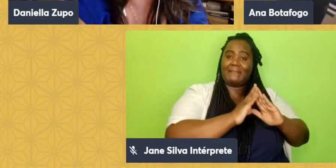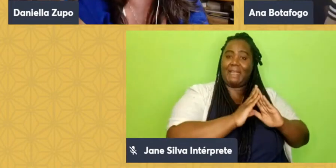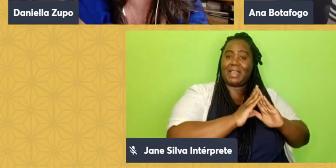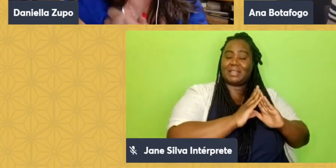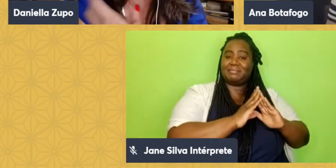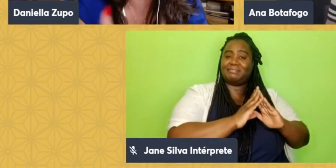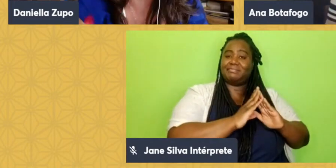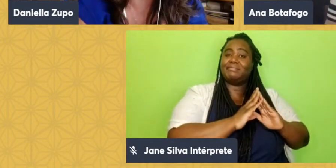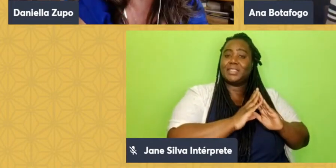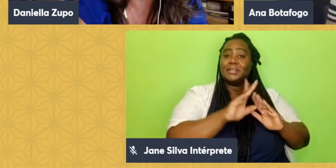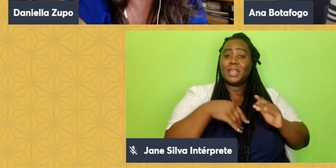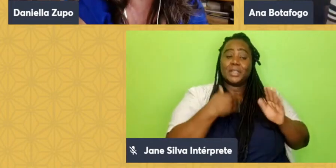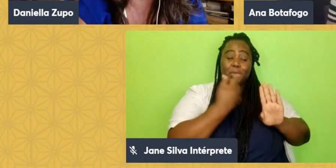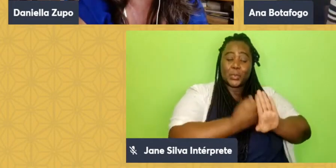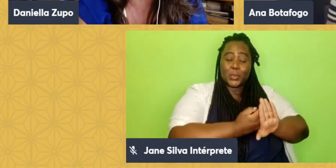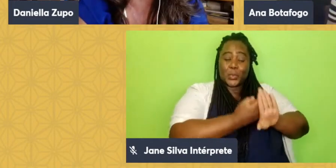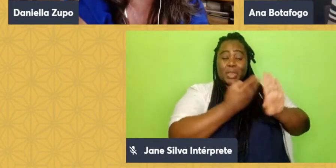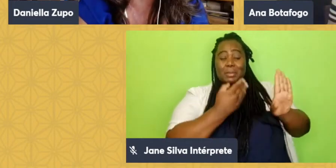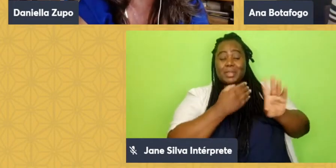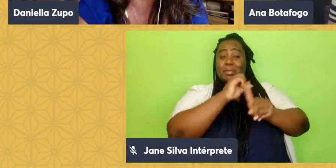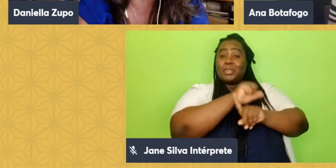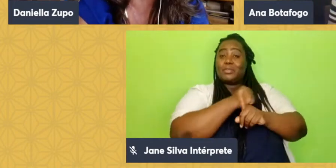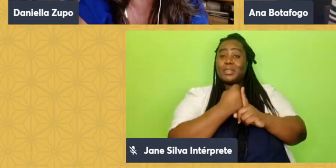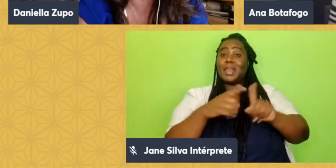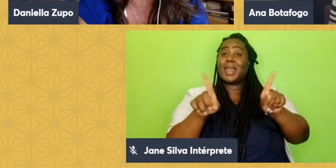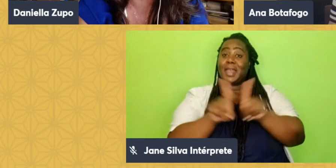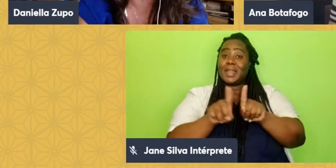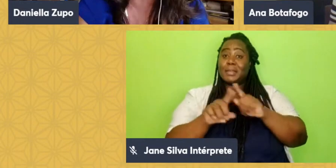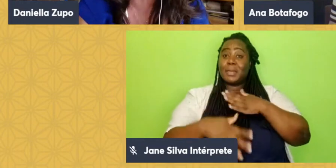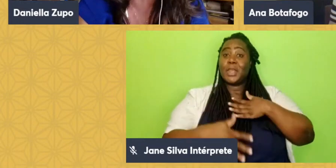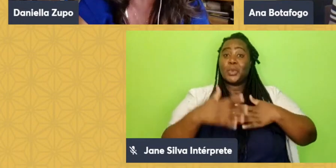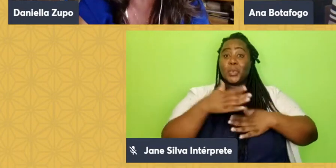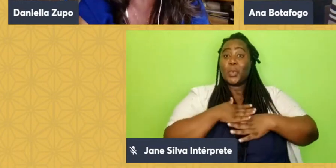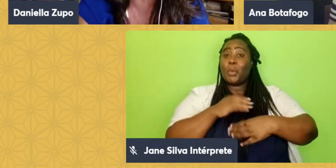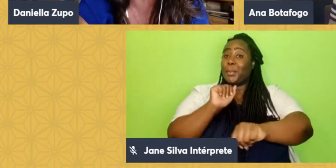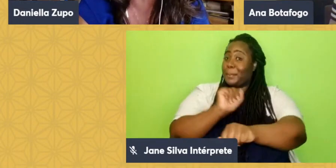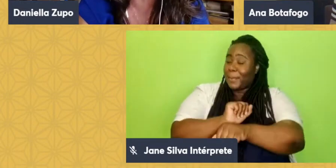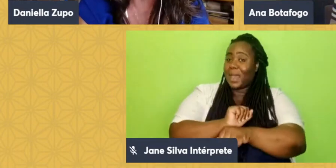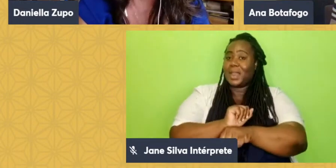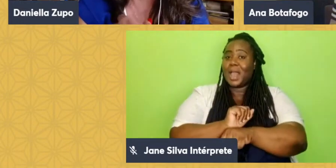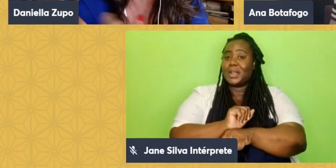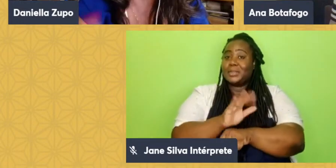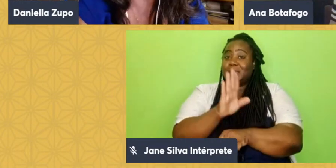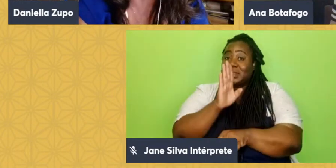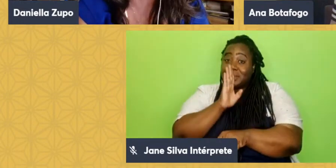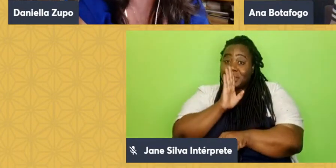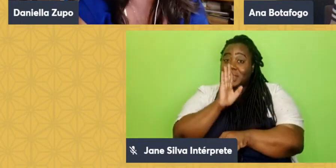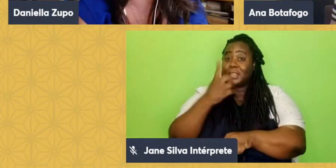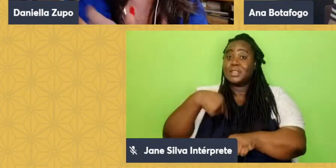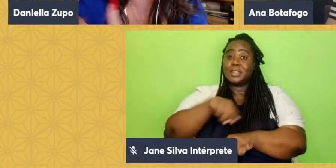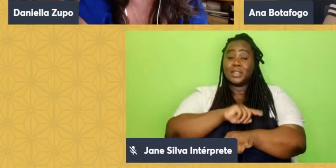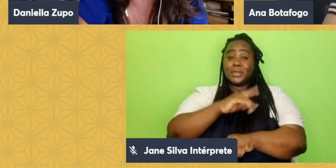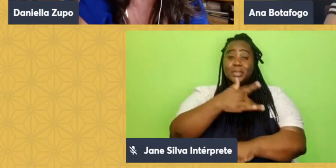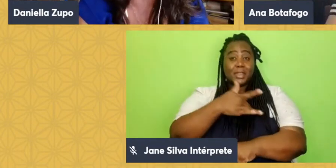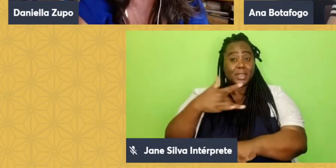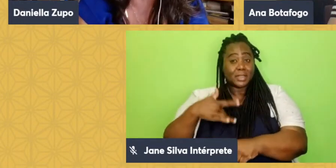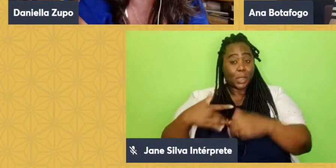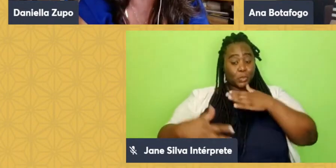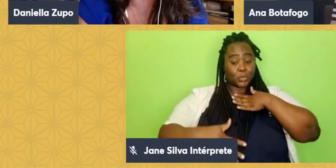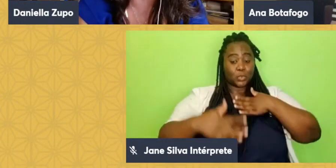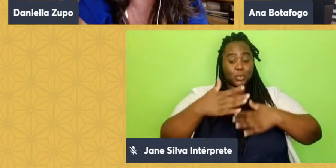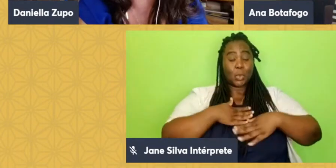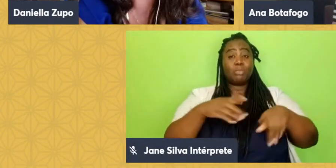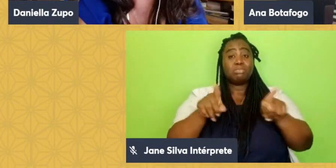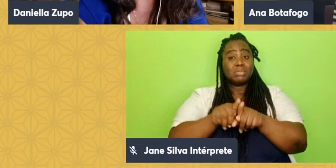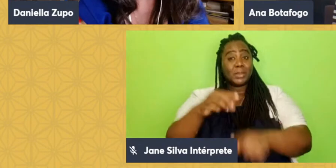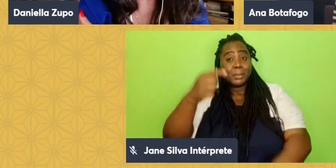ciência deve ter isolamento social e dessa e desses corpos parados na e silenciadas na nossa saúde física e na nossa